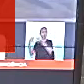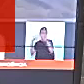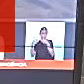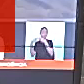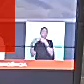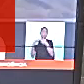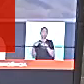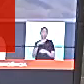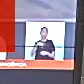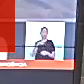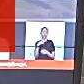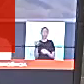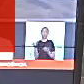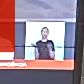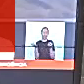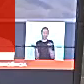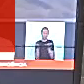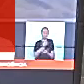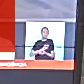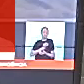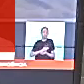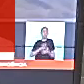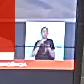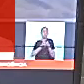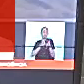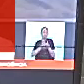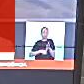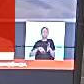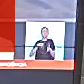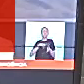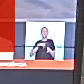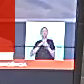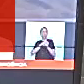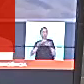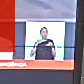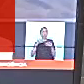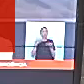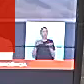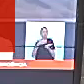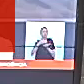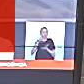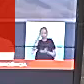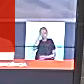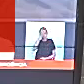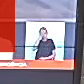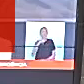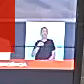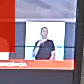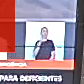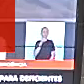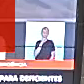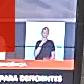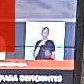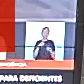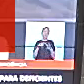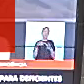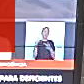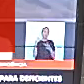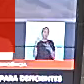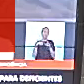dizer a vocês que nós temos também muito a aprender. E eu, como mãe, como vereadora e como